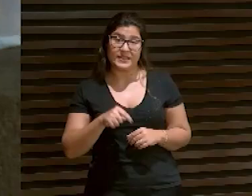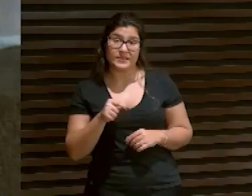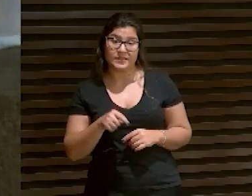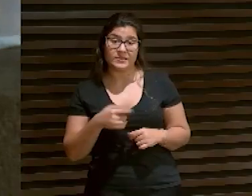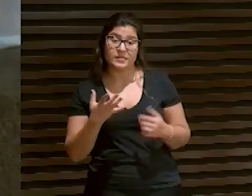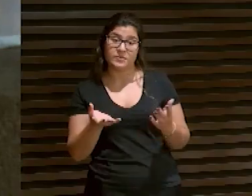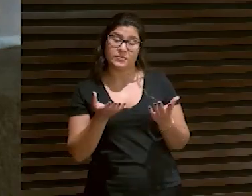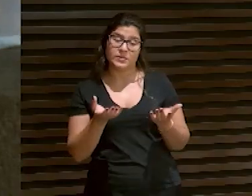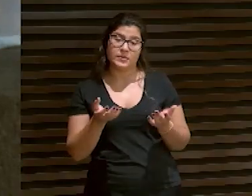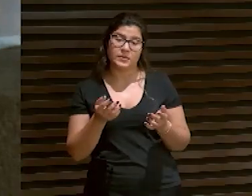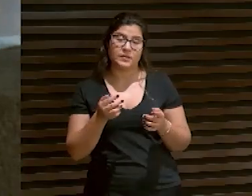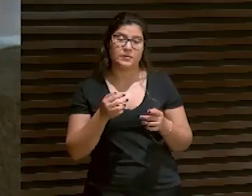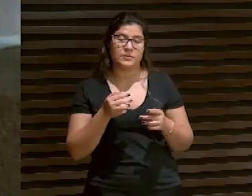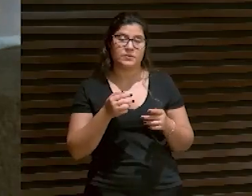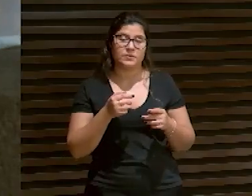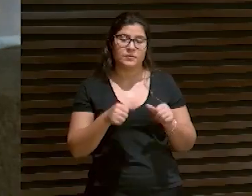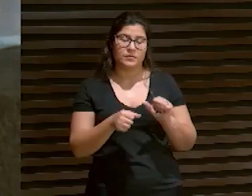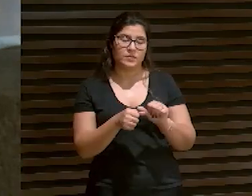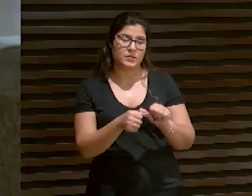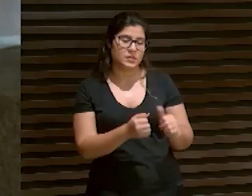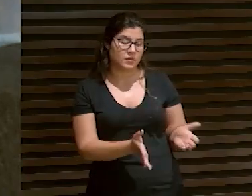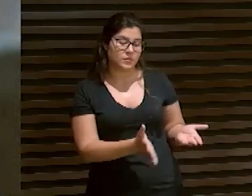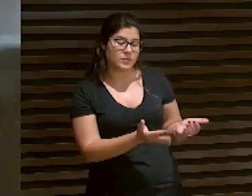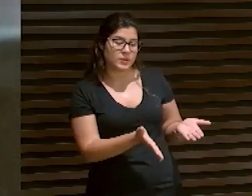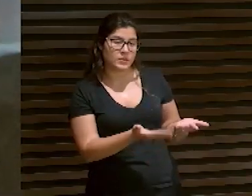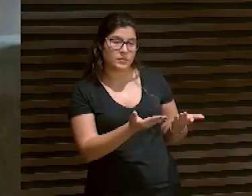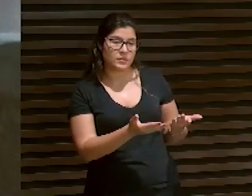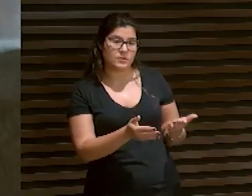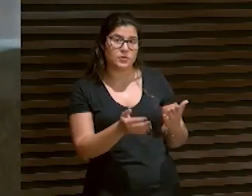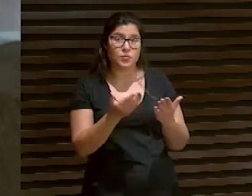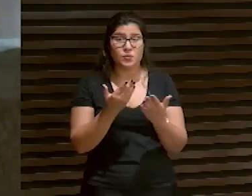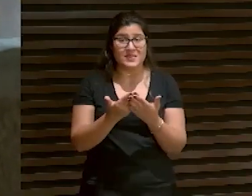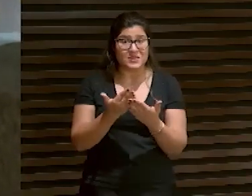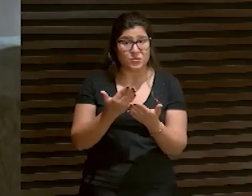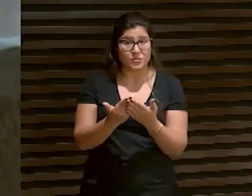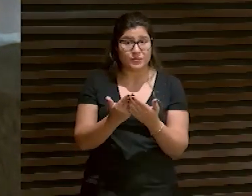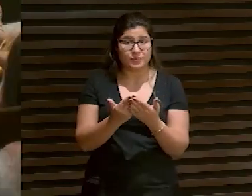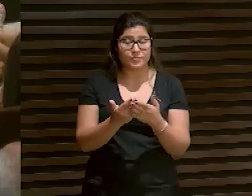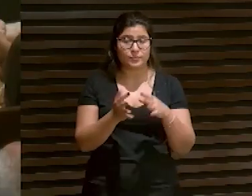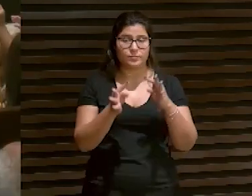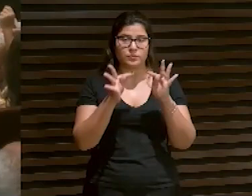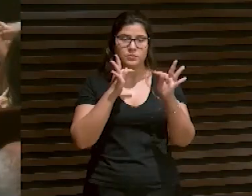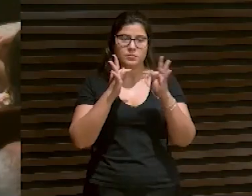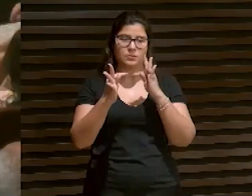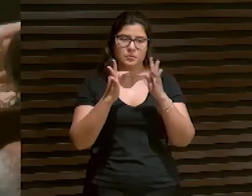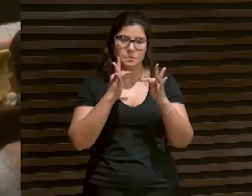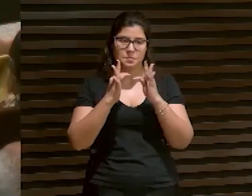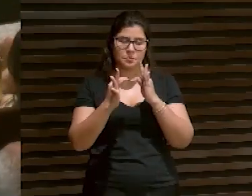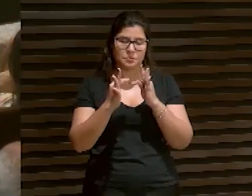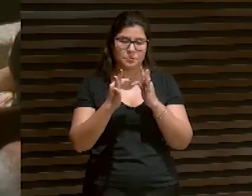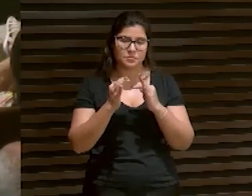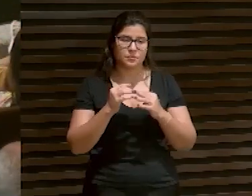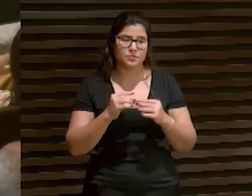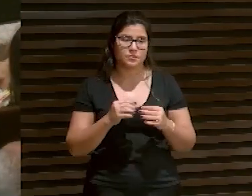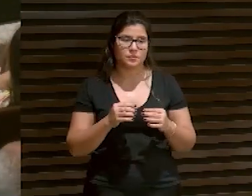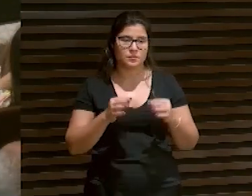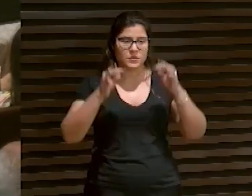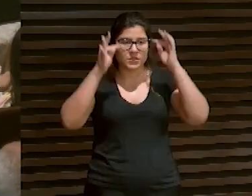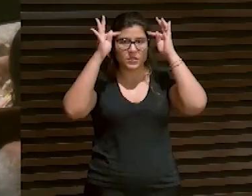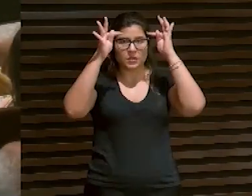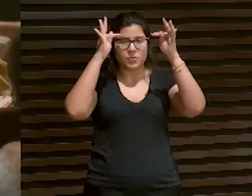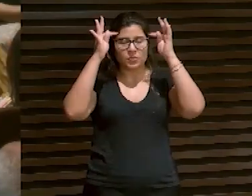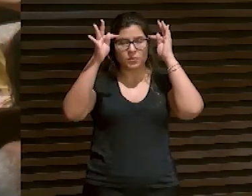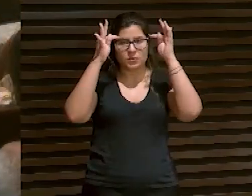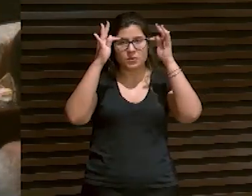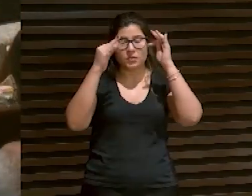fazer um encorajamento do estudo, a teologia. Hoje em dia, irmãos, a teologia